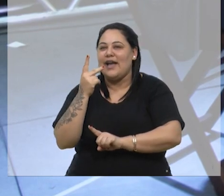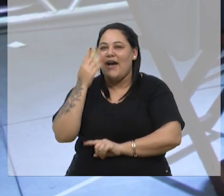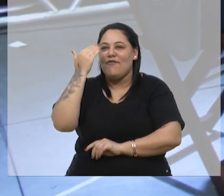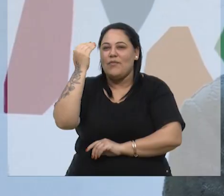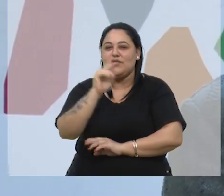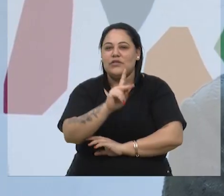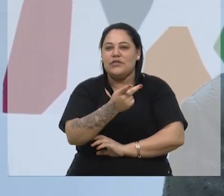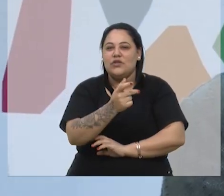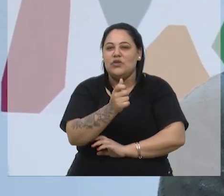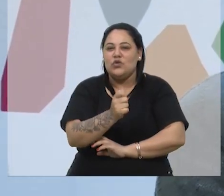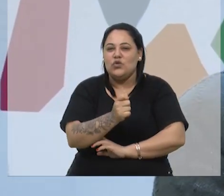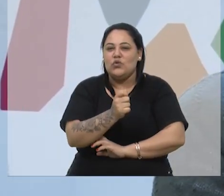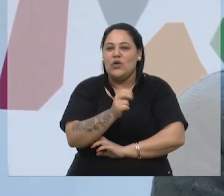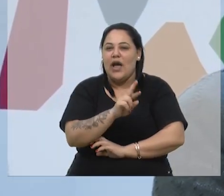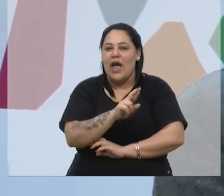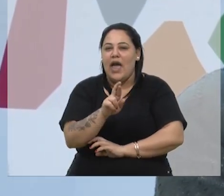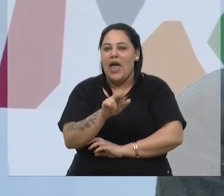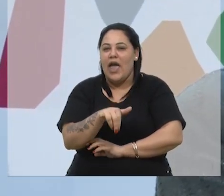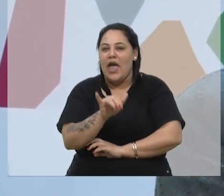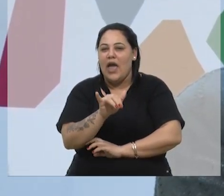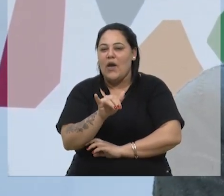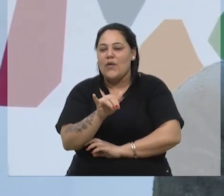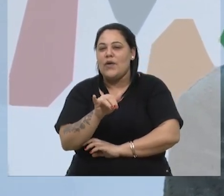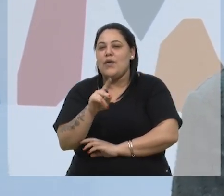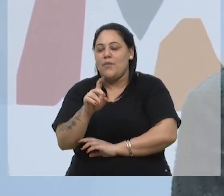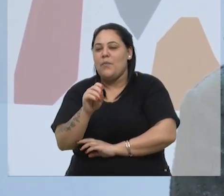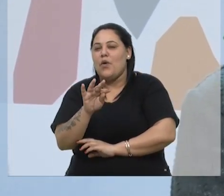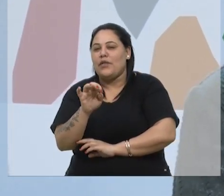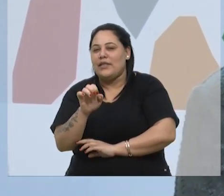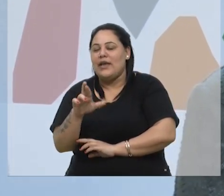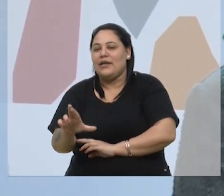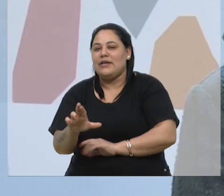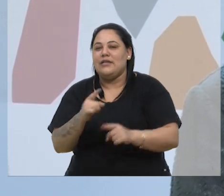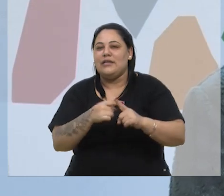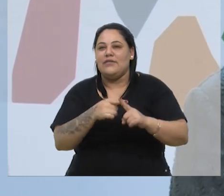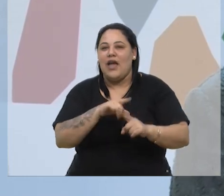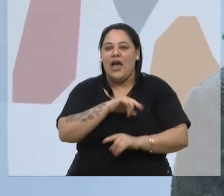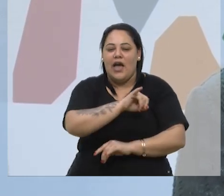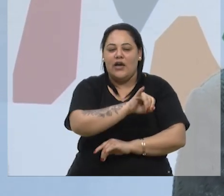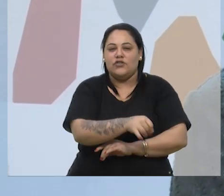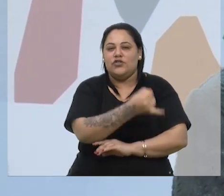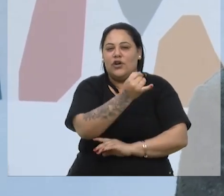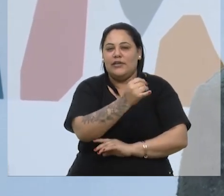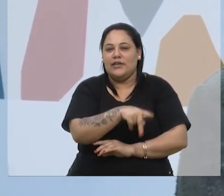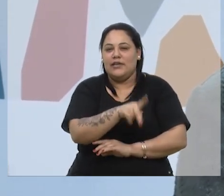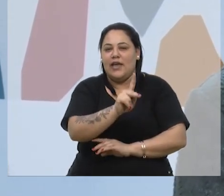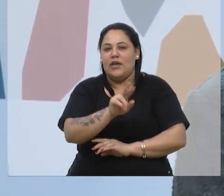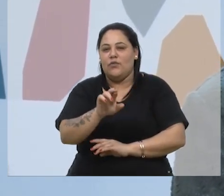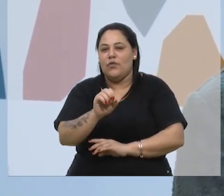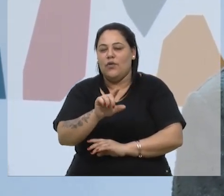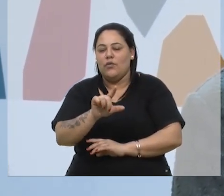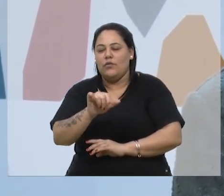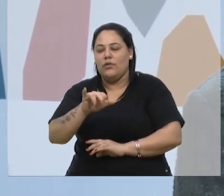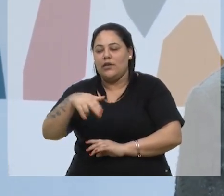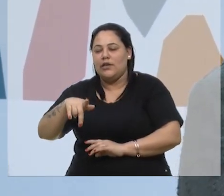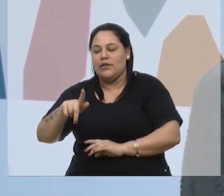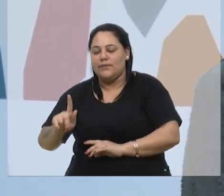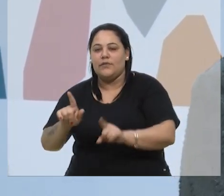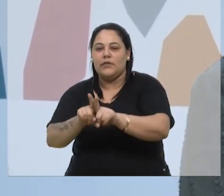de estar trabalhando com alunos em sala de aula. A gente ficava encantado na aula, prof. Encantado. Eu lembro de dar